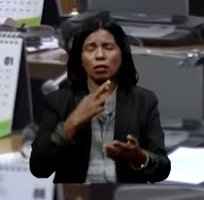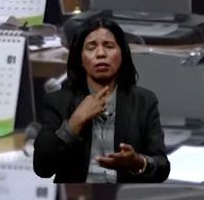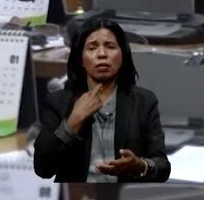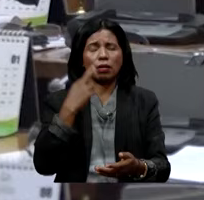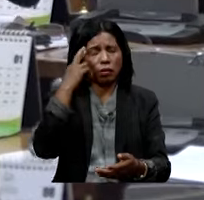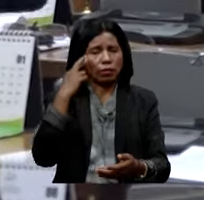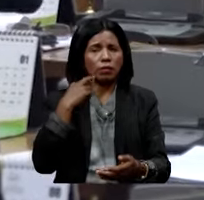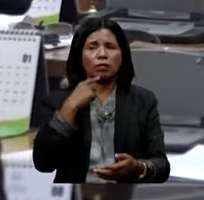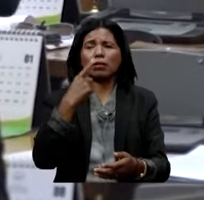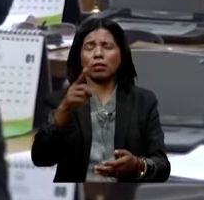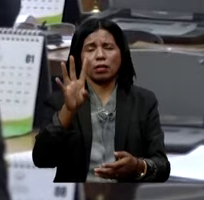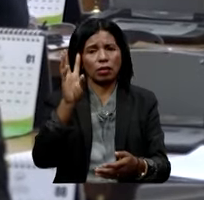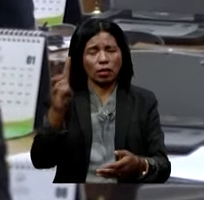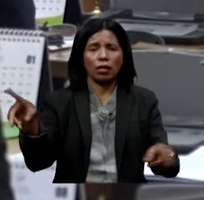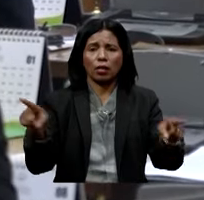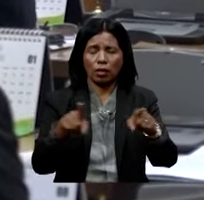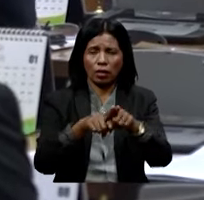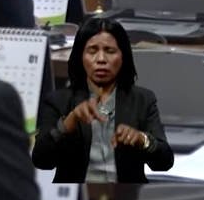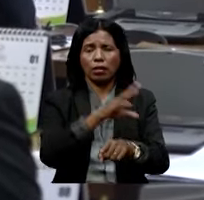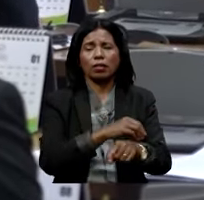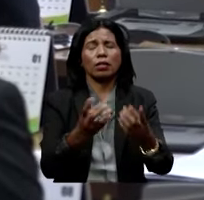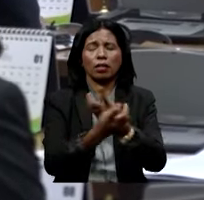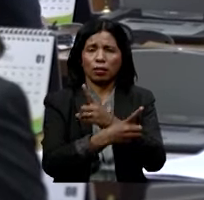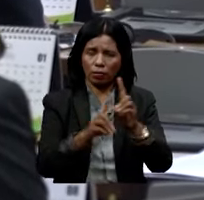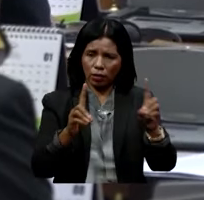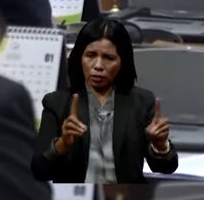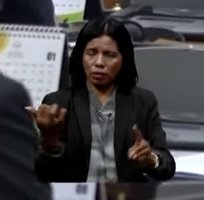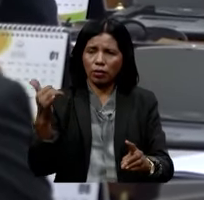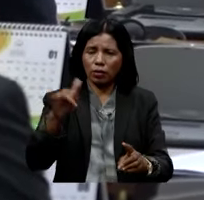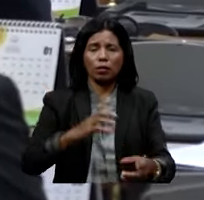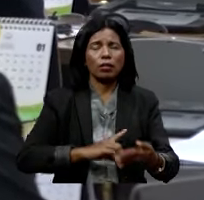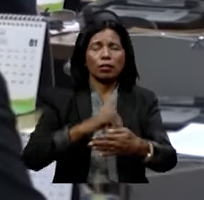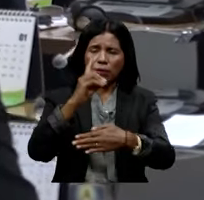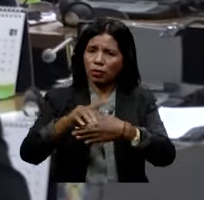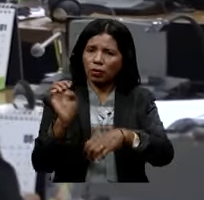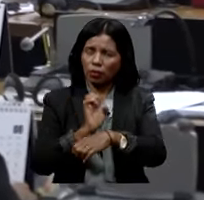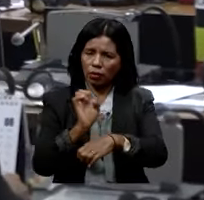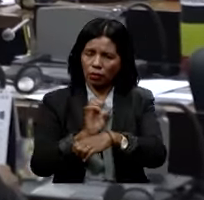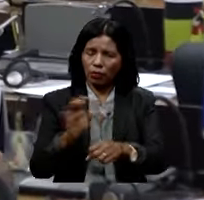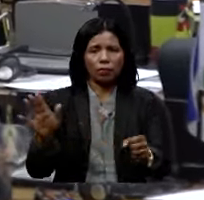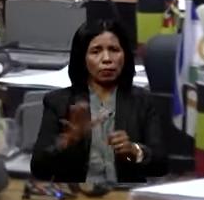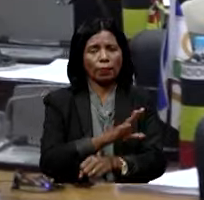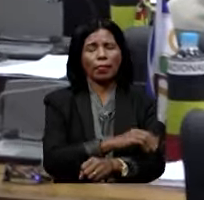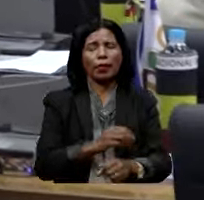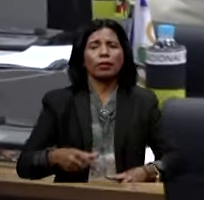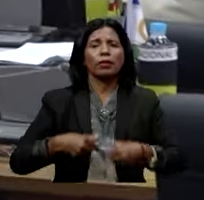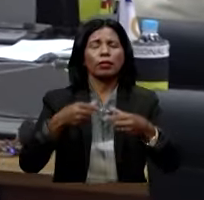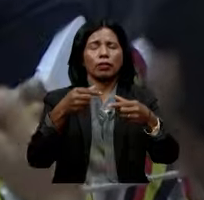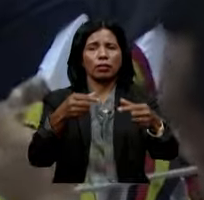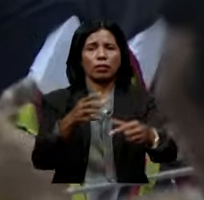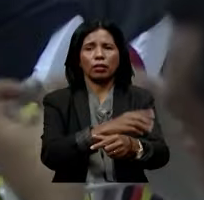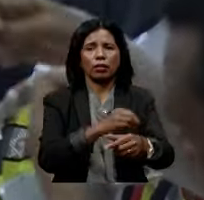assunto NEM a Nessan, a meta instituição democrática Cira, desenvolvimento econômico sustentável, integração regional